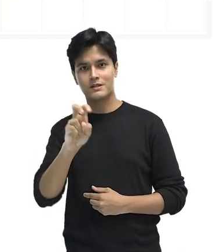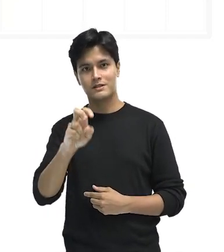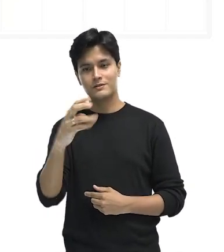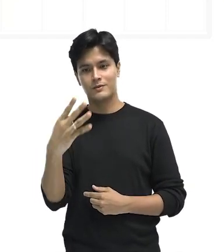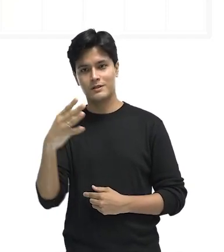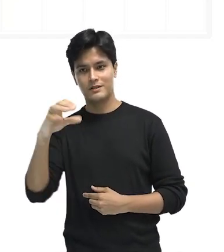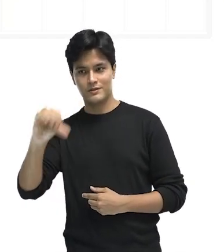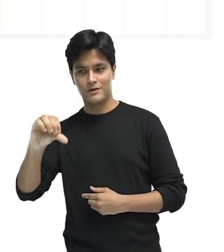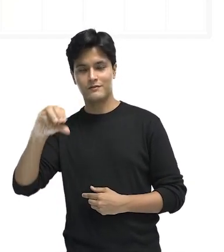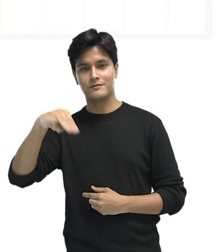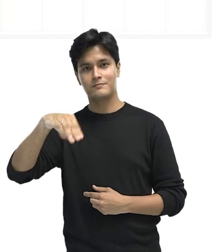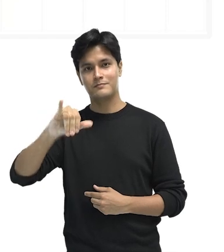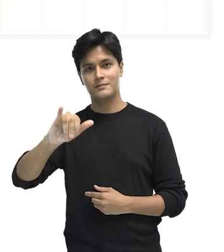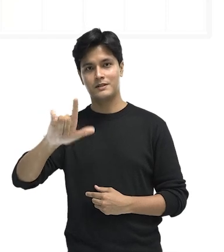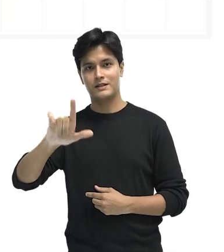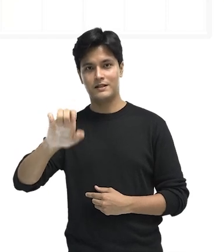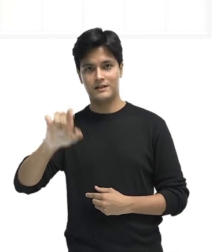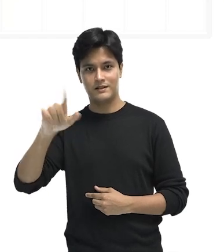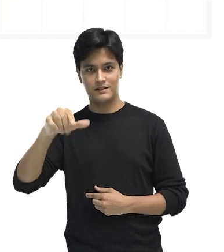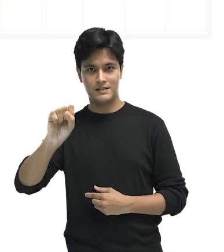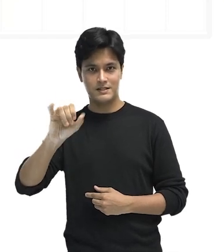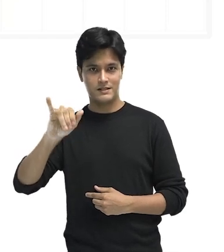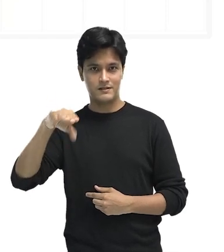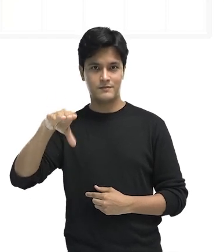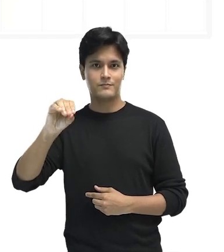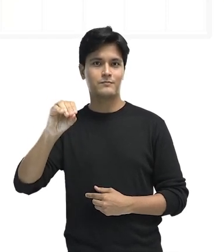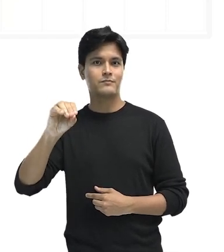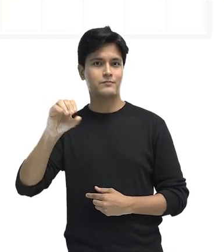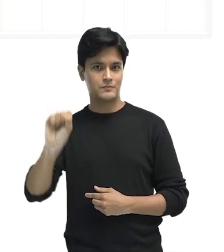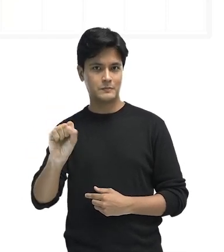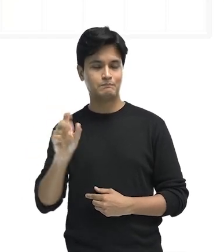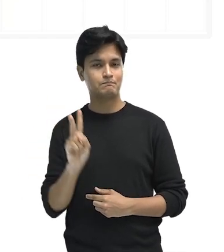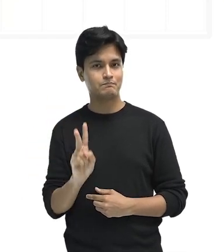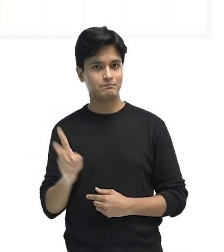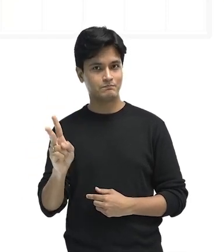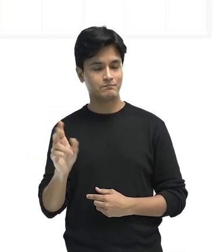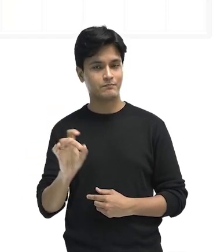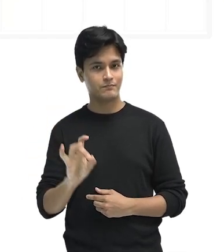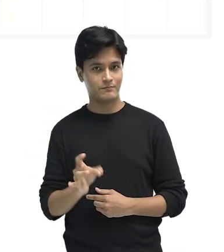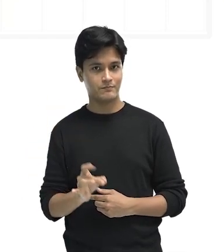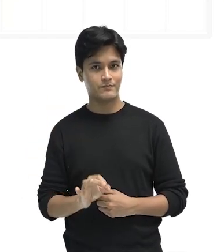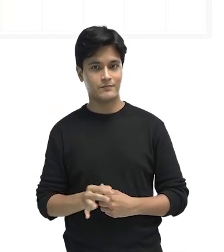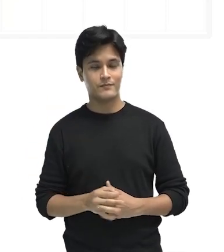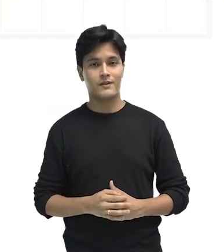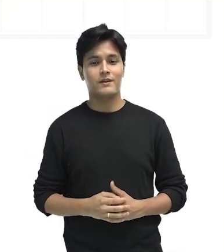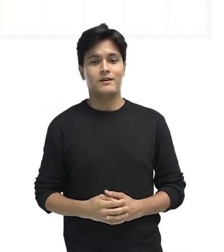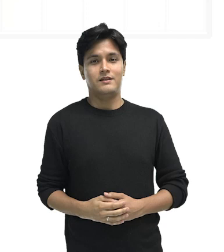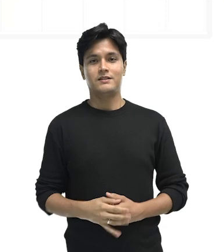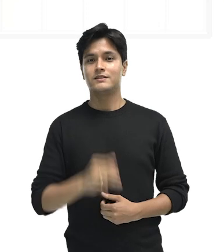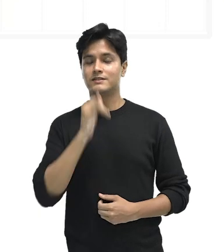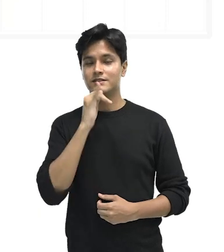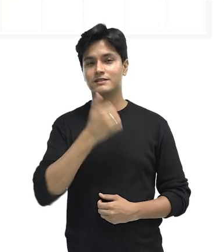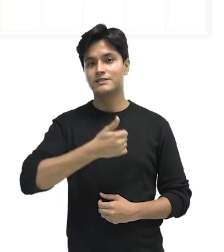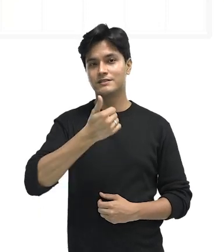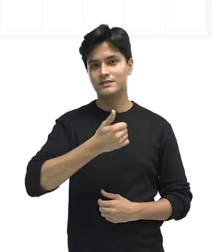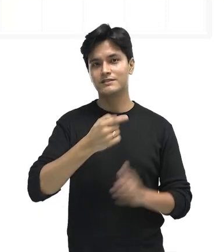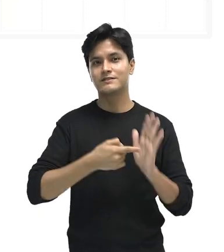549 milésimos. E assim por diante. Olha o primeiro exemplo que eu dei para vocês,